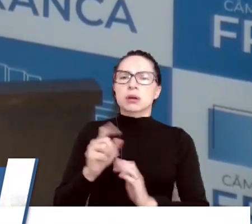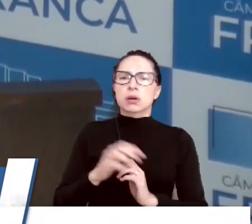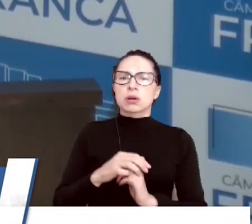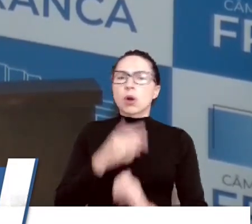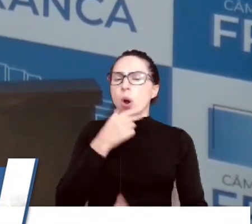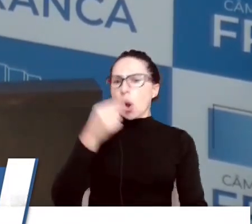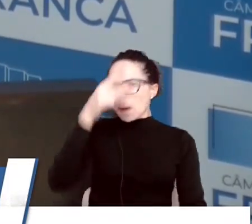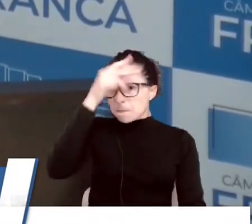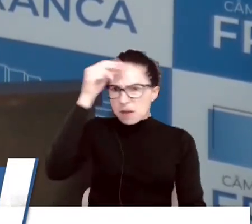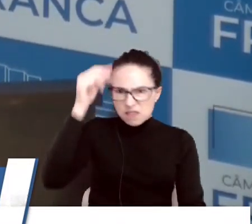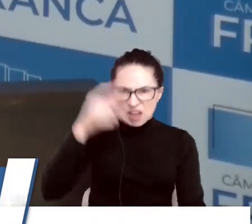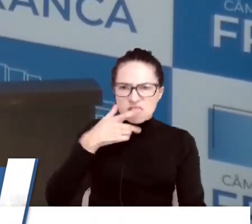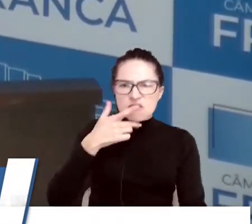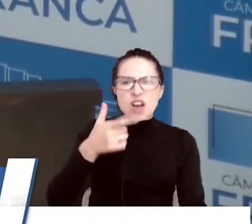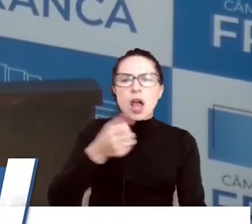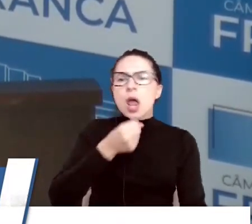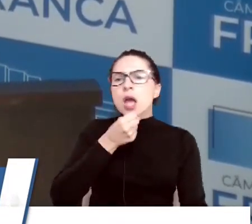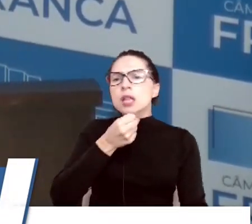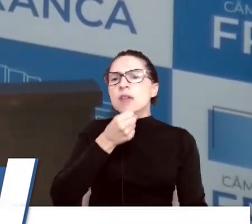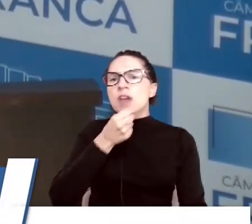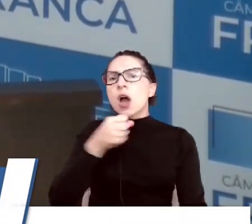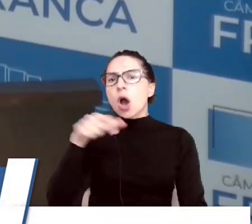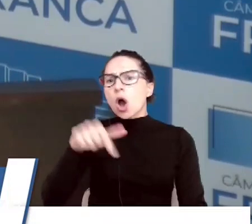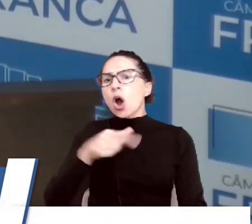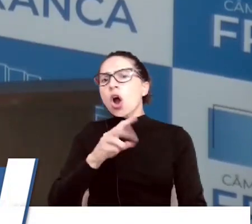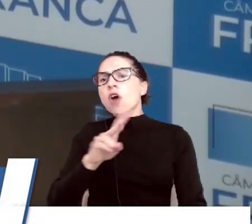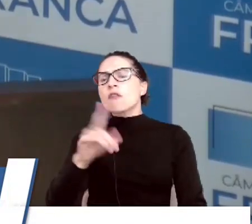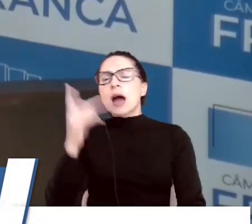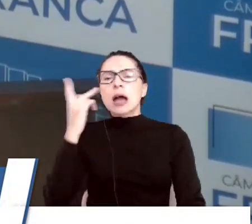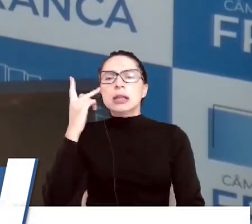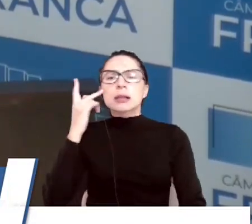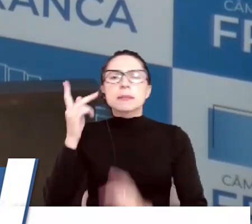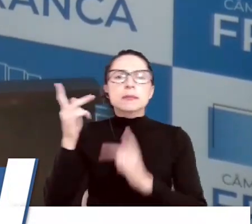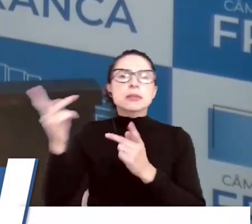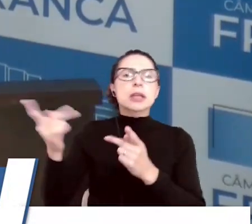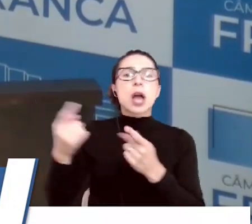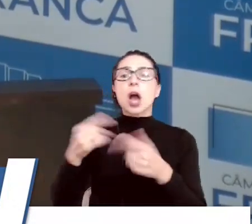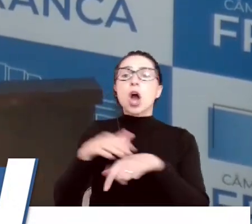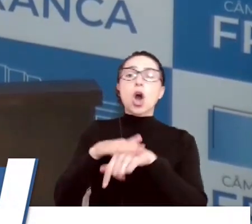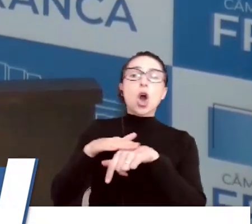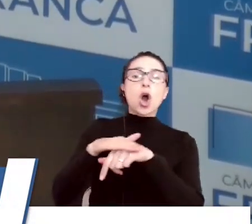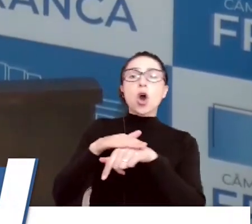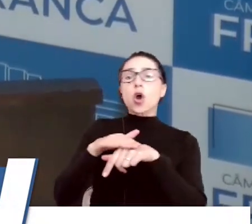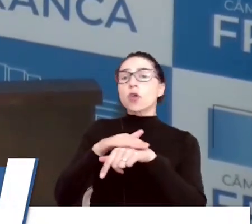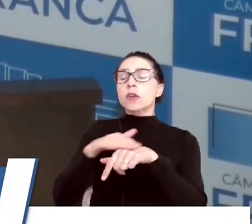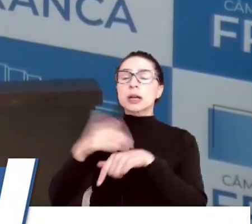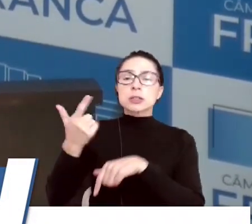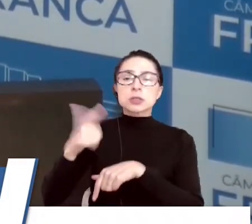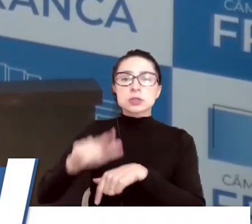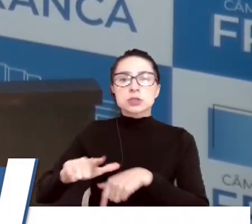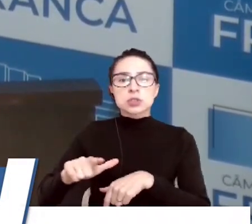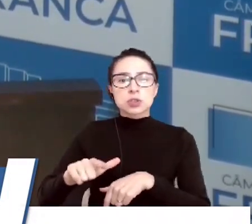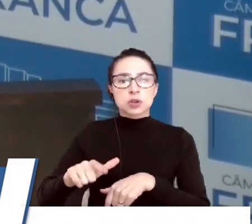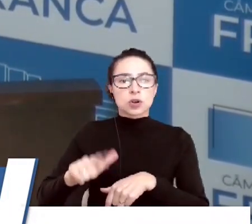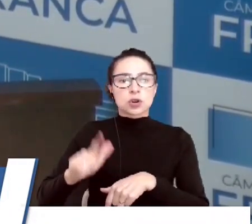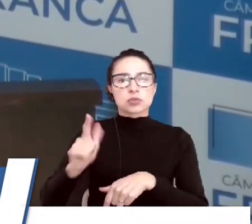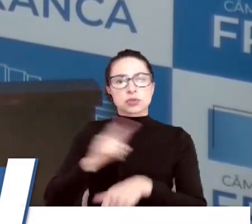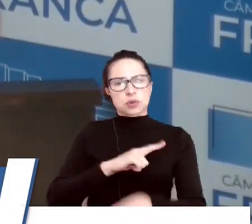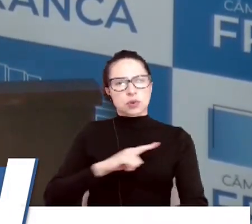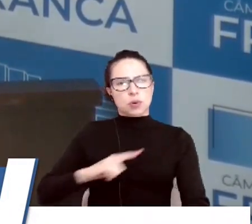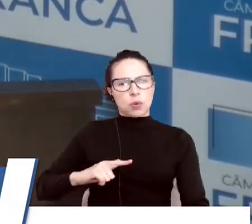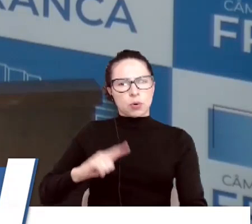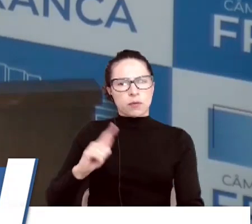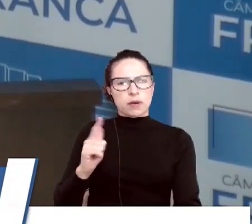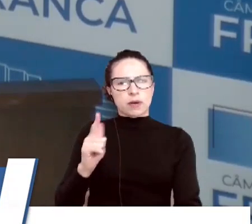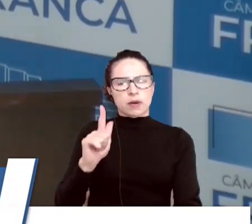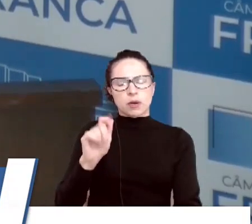prefeito falou na entrevista que hoje ele vai estar em São Paulo, conversando mais uma vez com o governador,